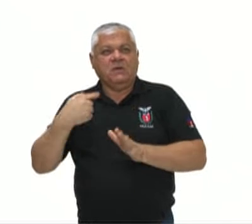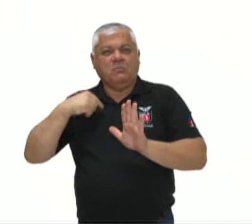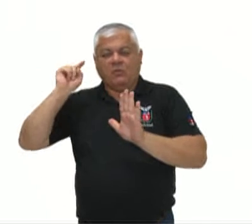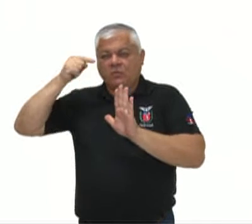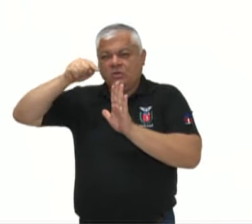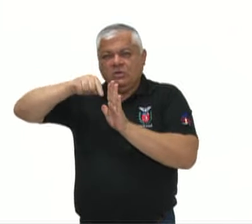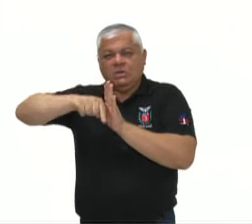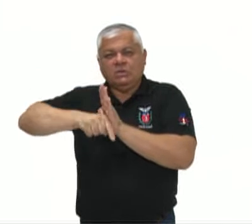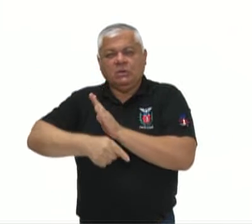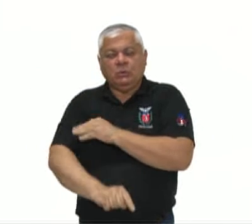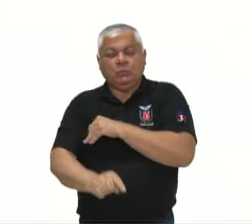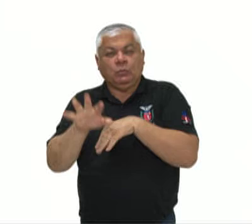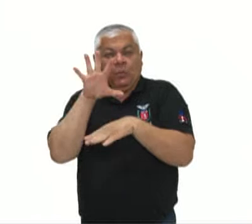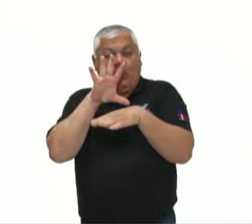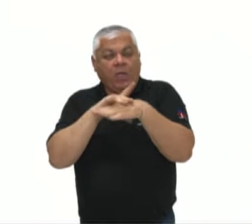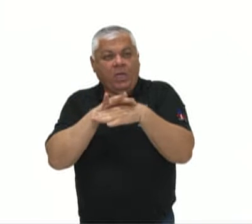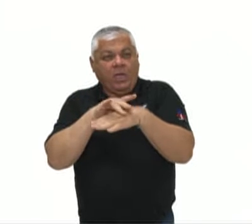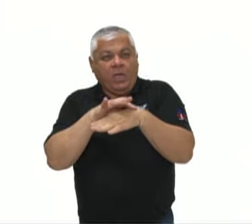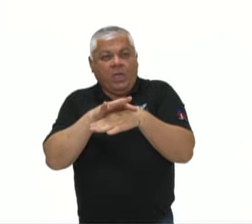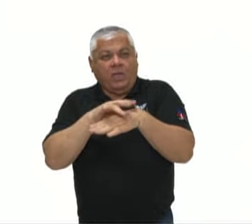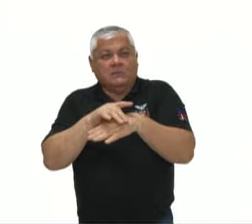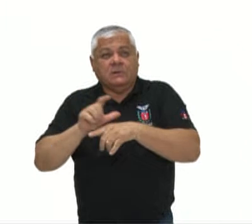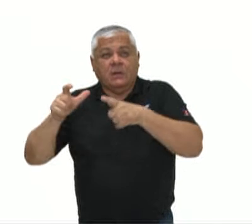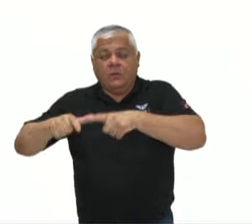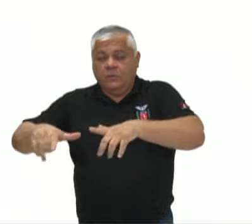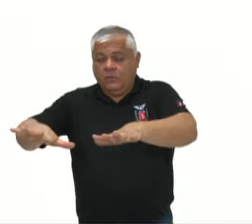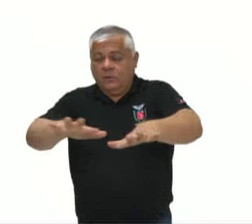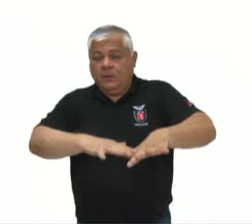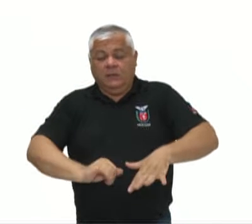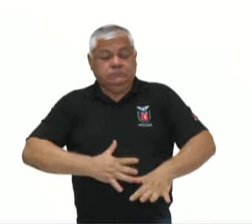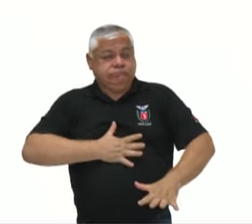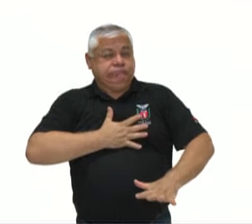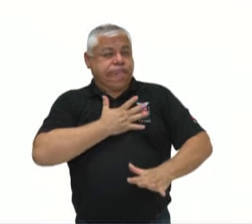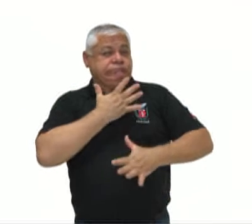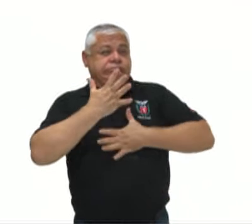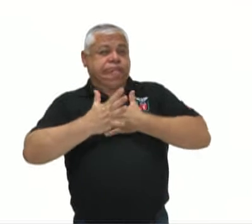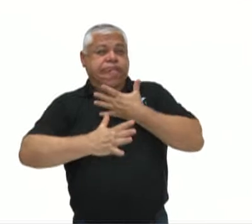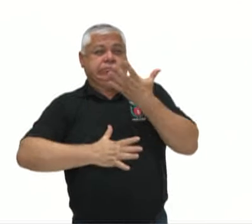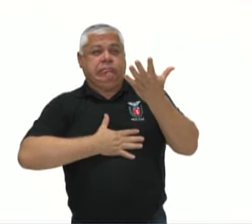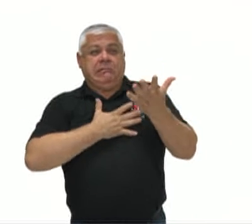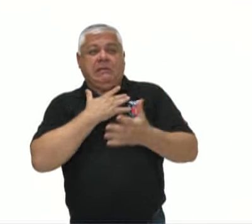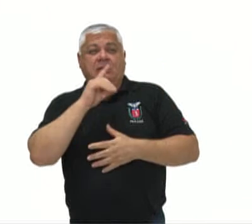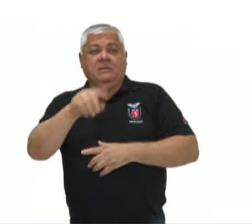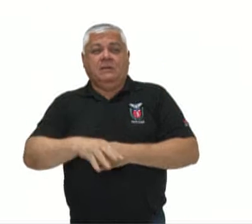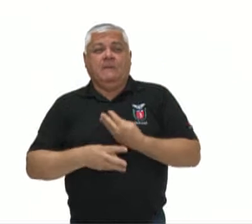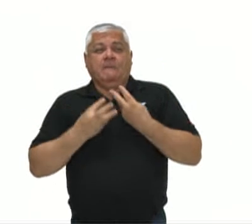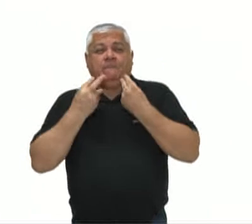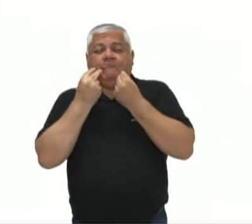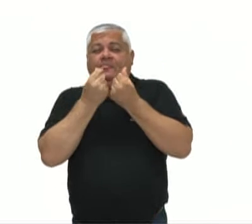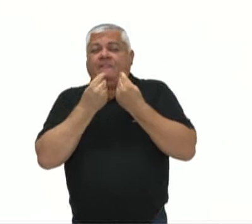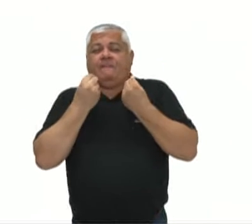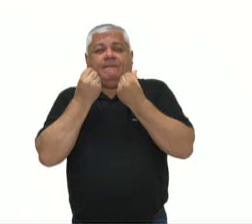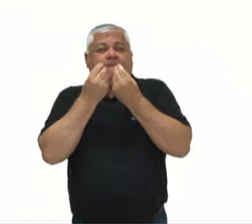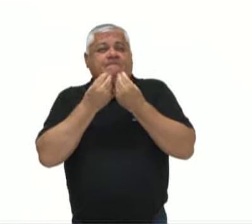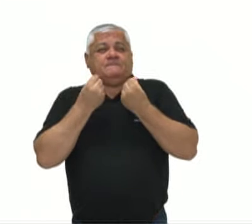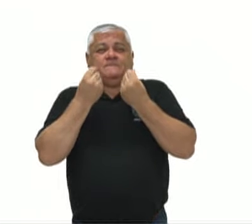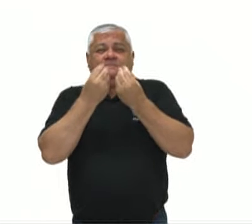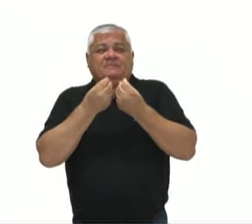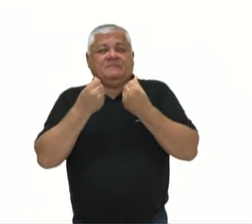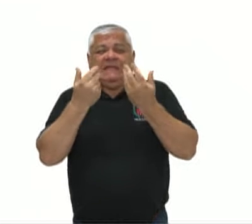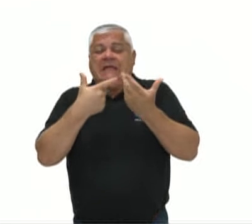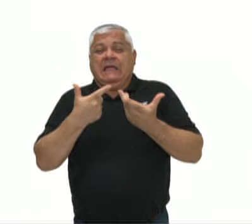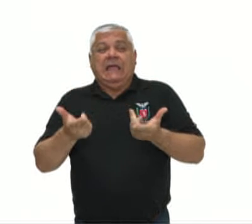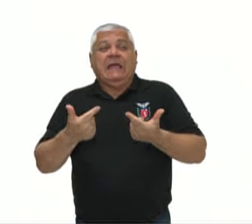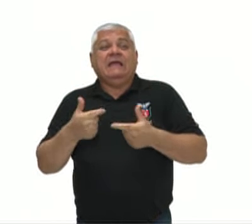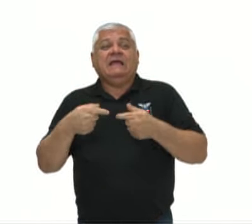Profundissimamente hipocondríaco, este ambiente me causa repugnância. Sobe-me à boca uma ânsia análoga à